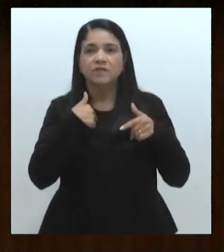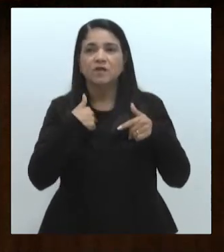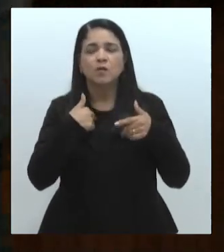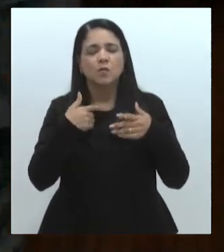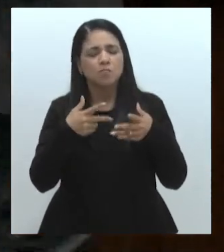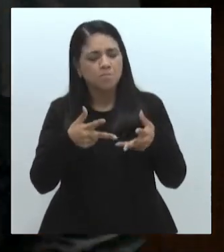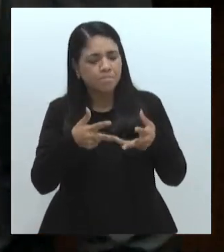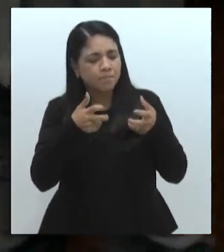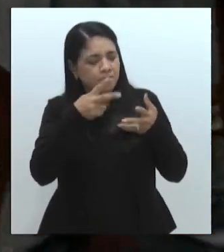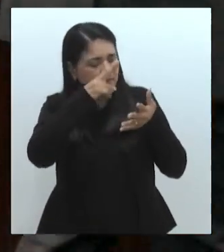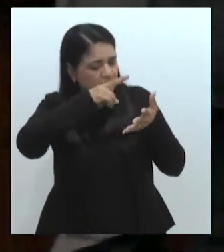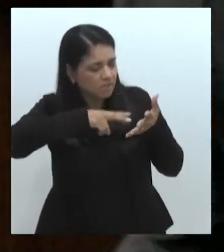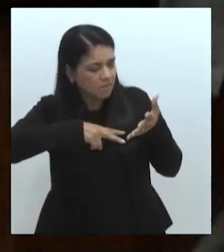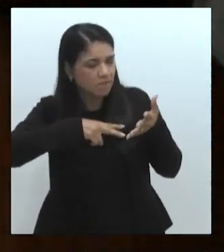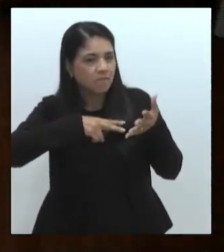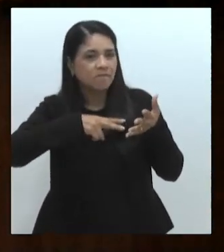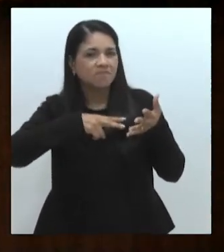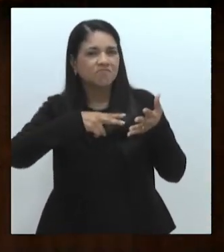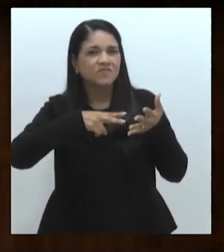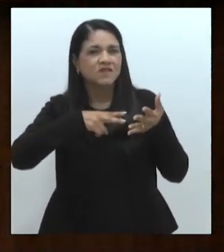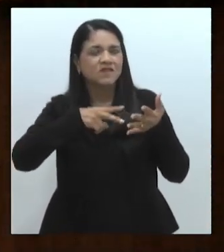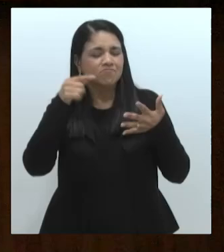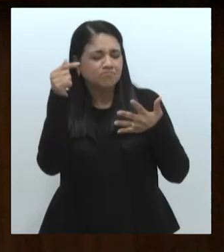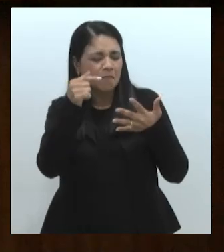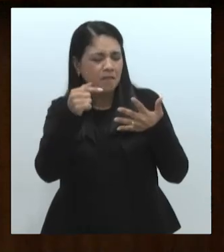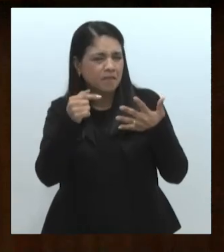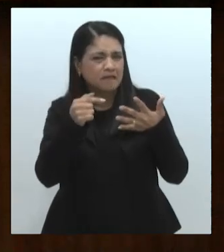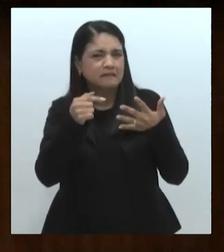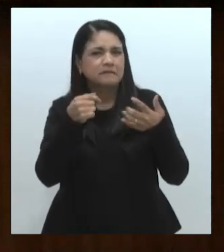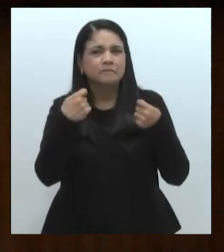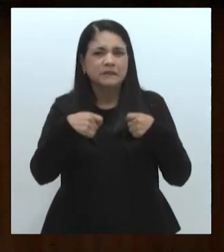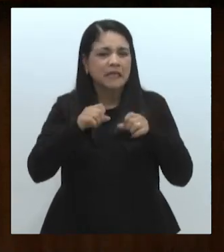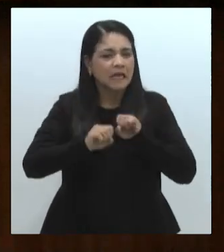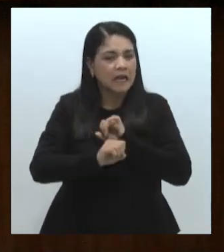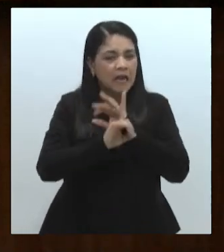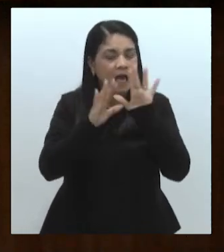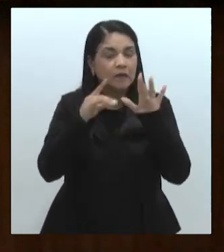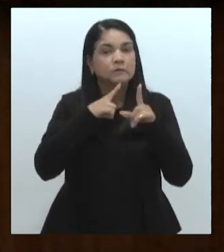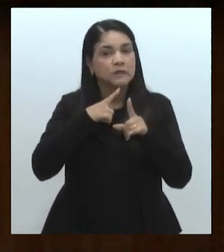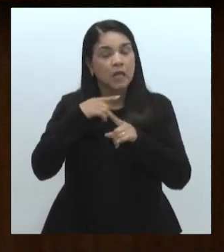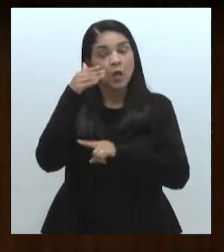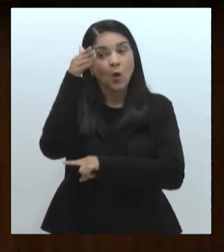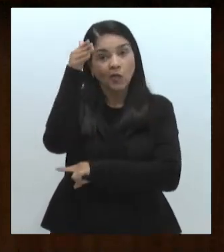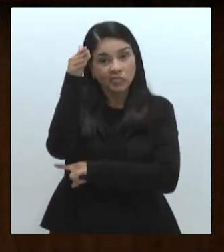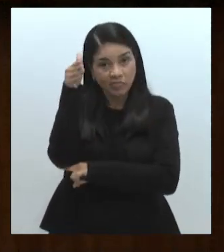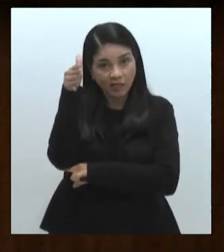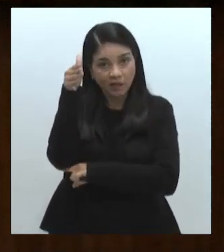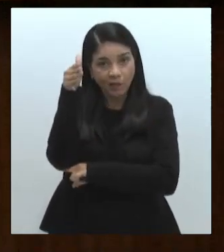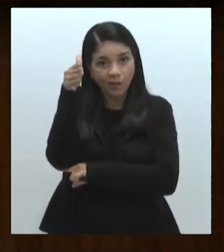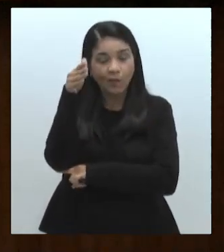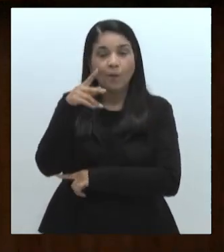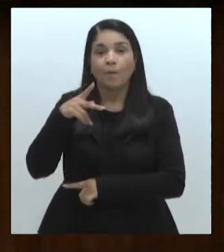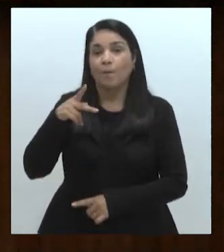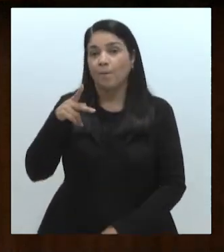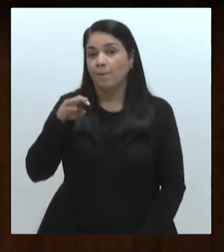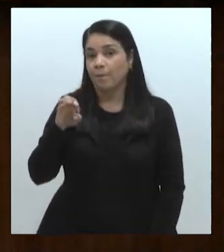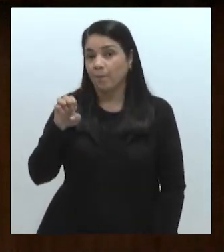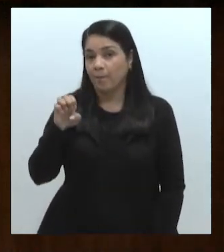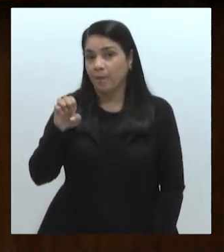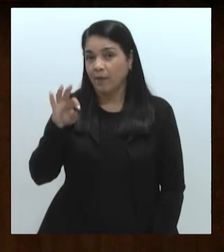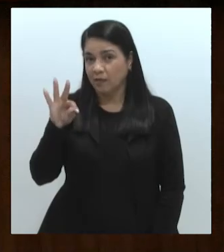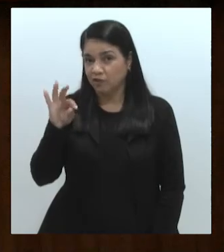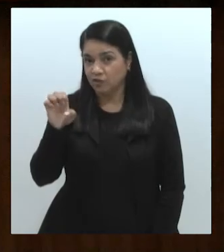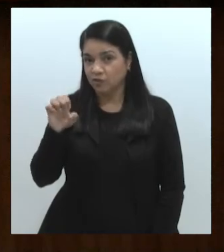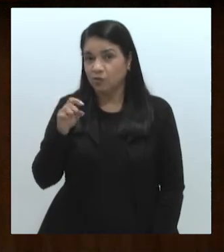projeto tem algumas questões que não estão bem claras com relação ao tamanho. Existem hotéis de pets que ficam